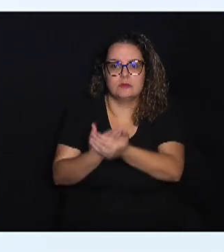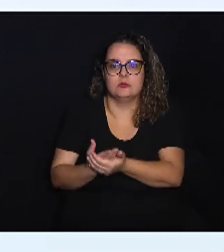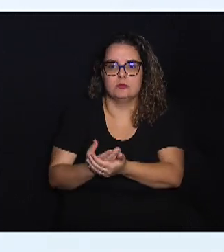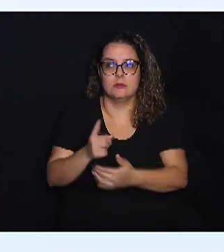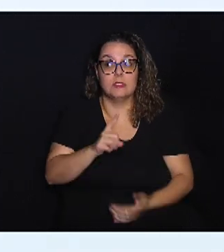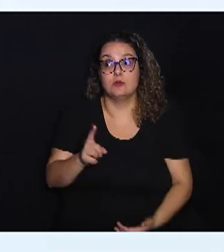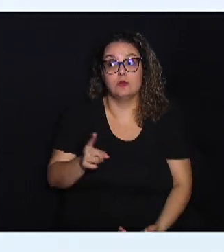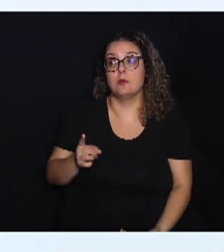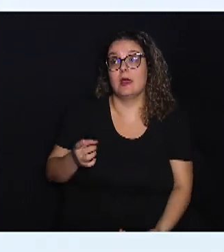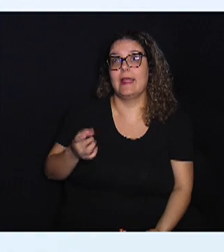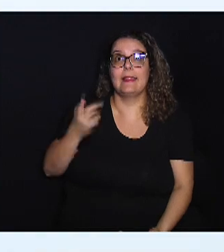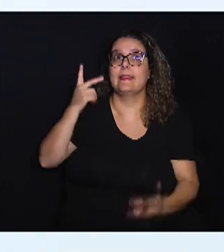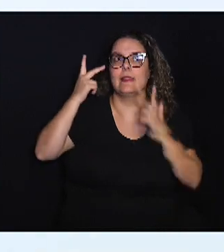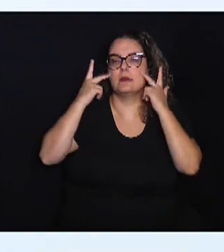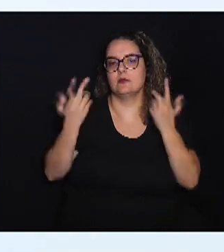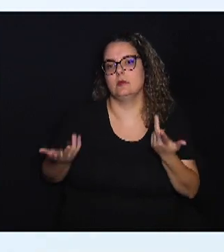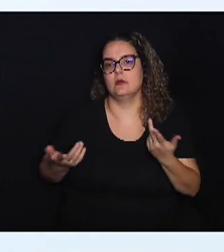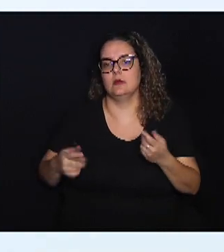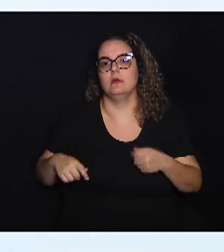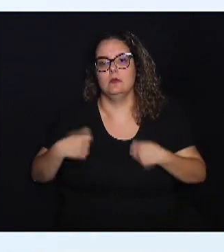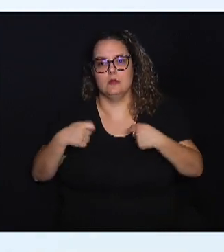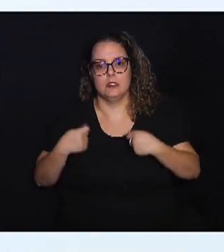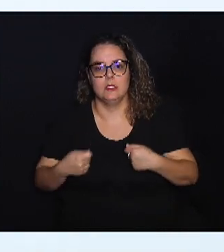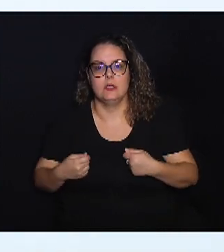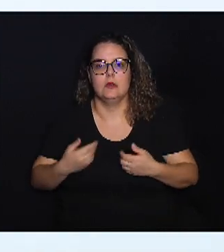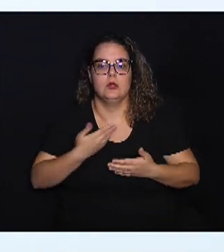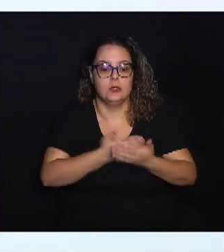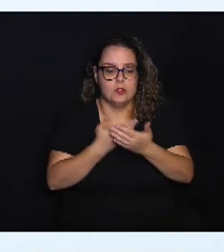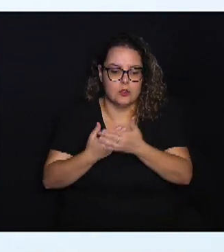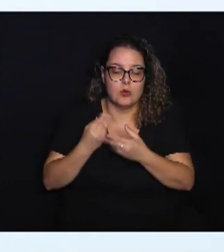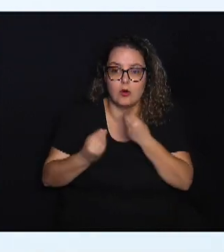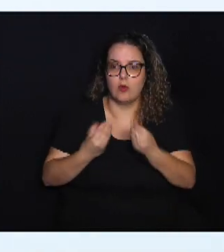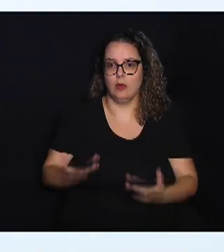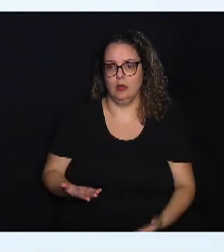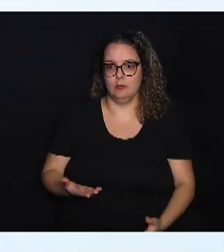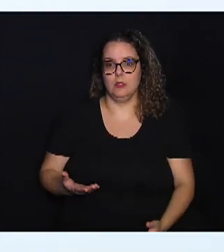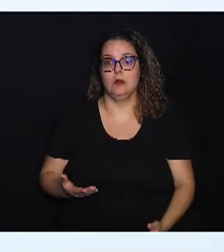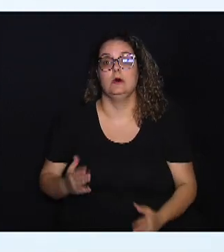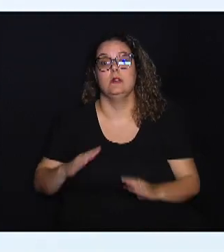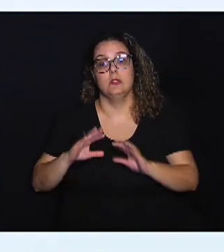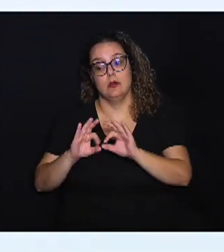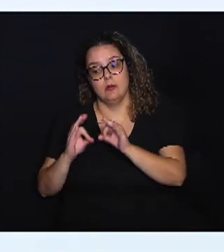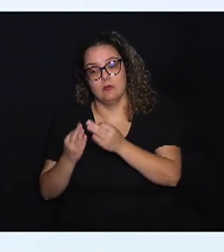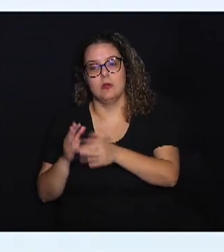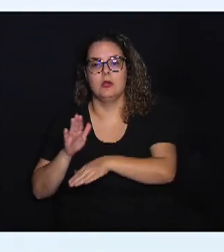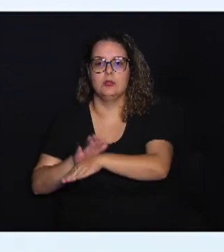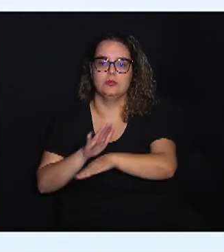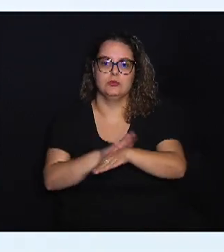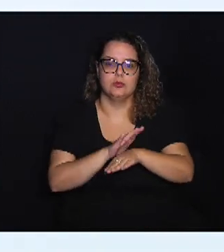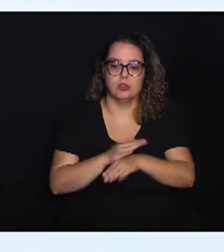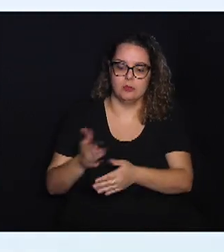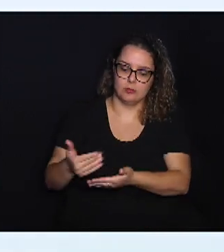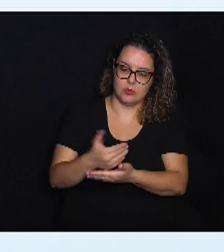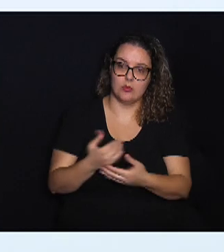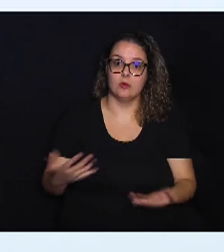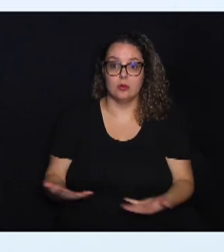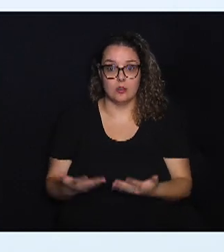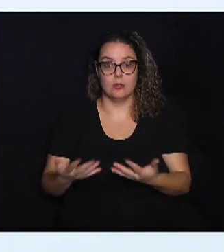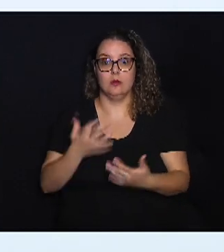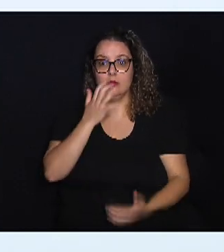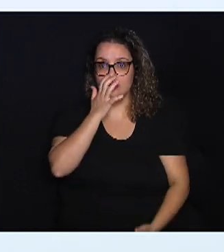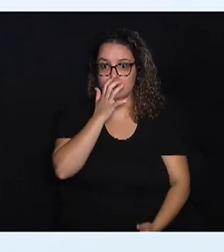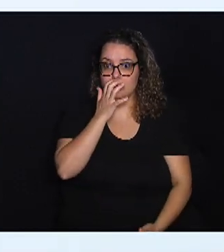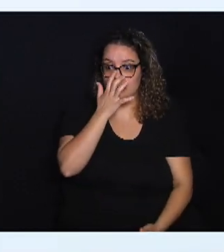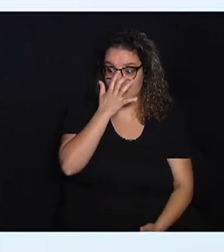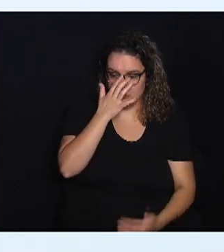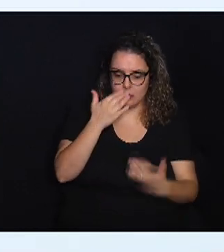inato. Às vezes a pessoa precisa aprender técnicas de estudo. Então a família pode entrar com esse lado, tem que vir com acolhimento, tem que dizer: olha, você foi mal?